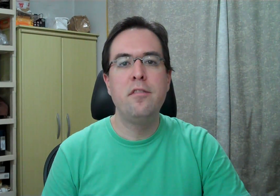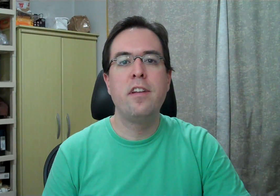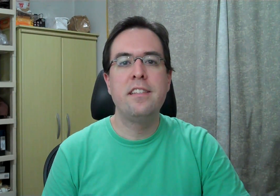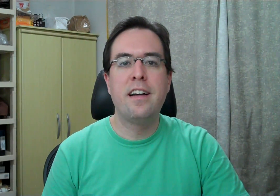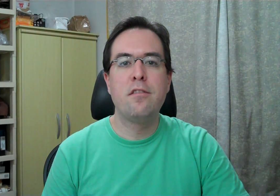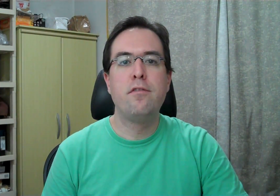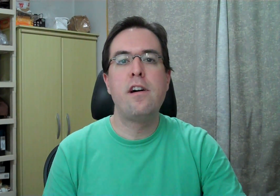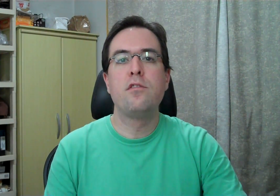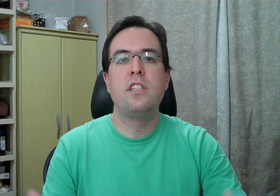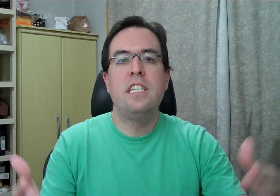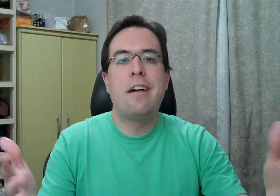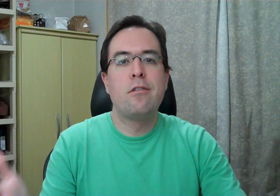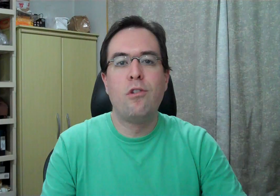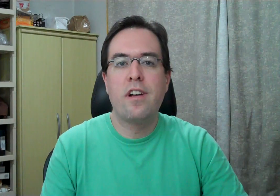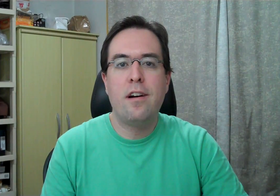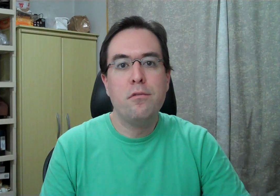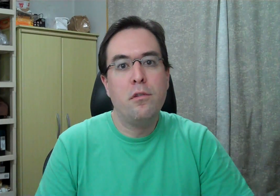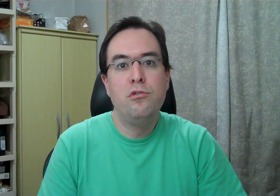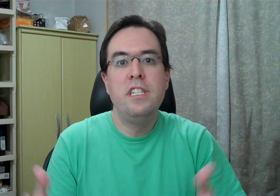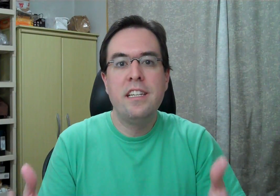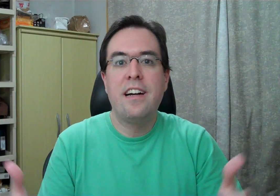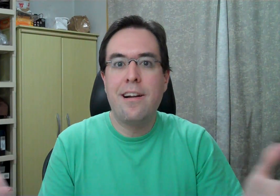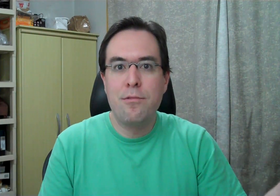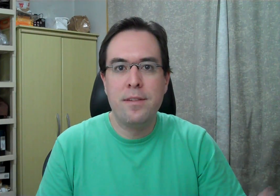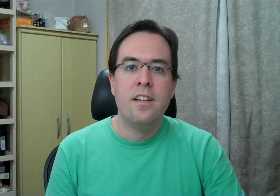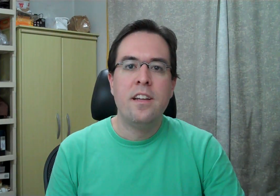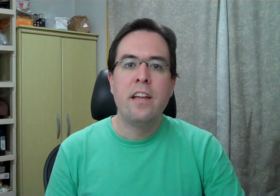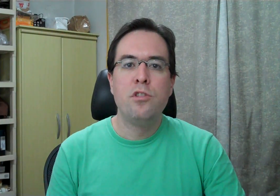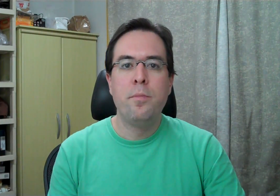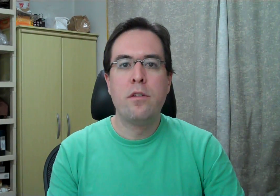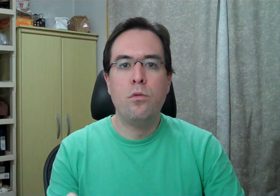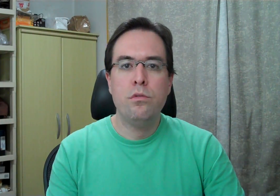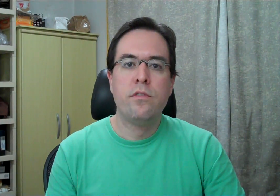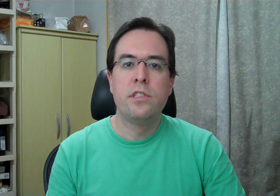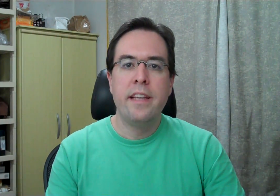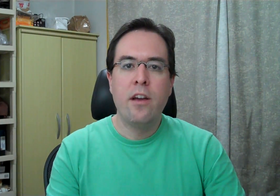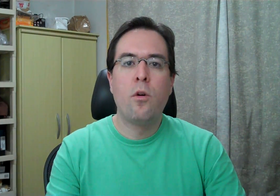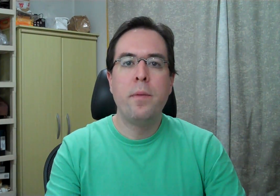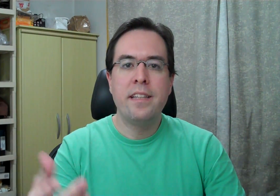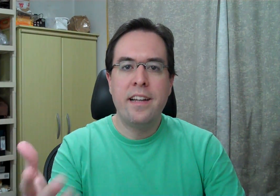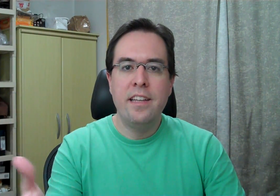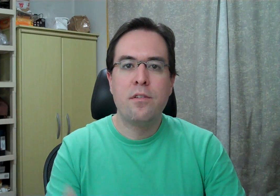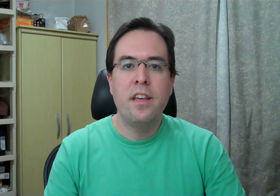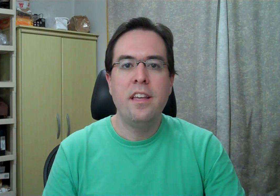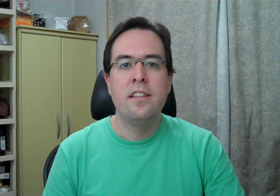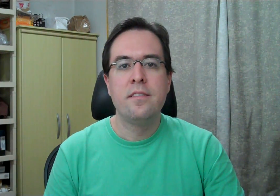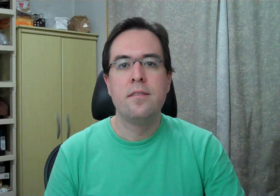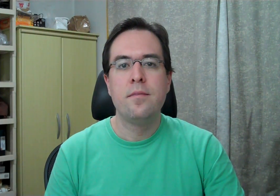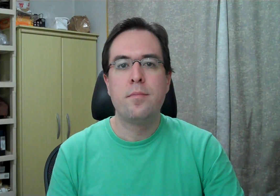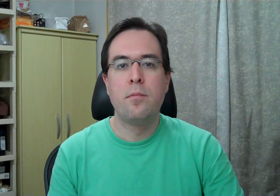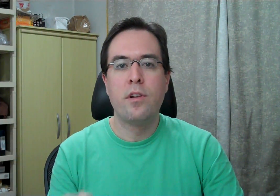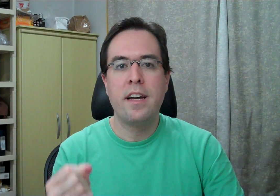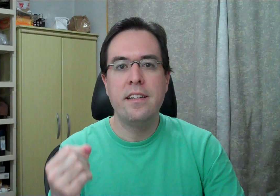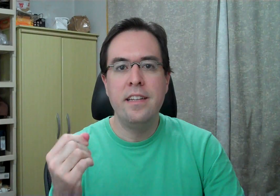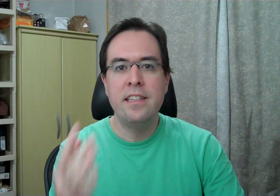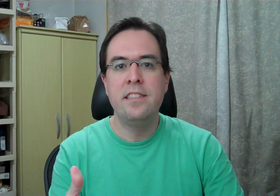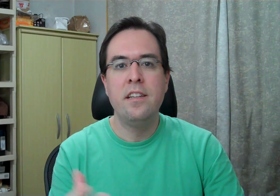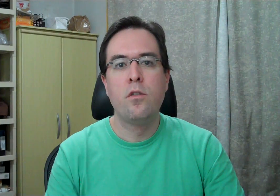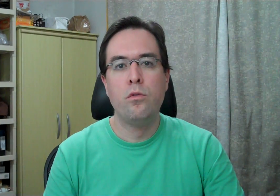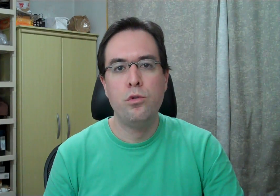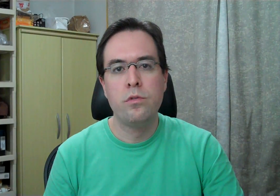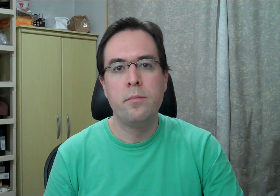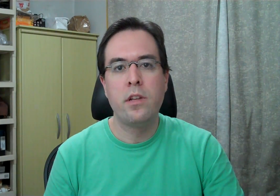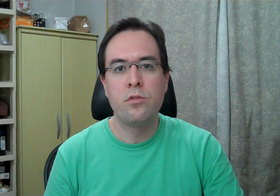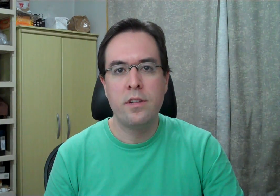moradores enfrentaram falta de água no local. Não tinha água. Aí eu te pergunto, você recomendaria alguém para morar